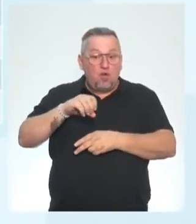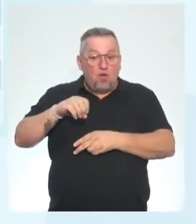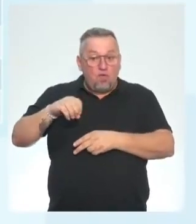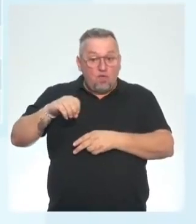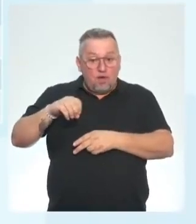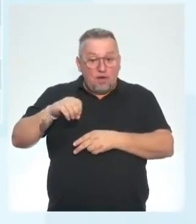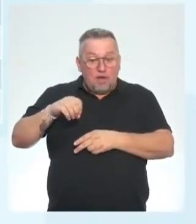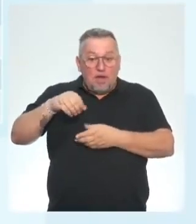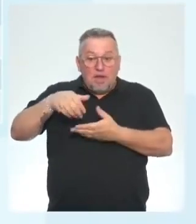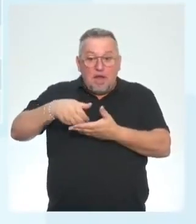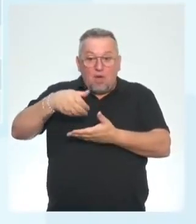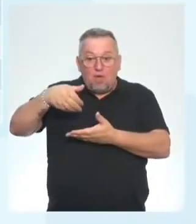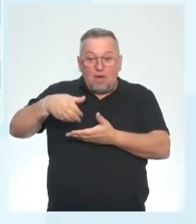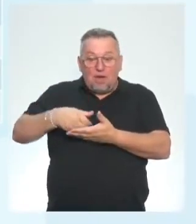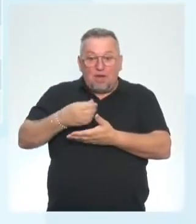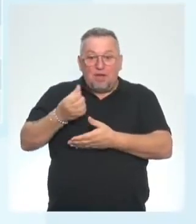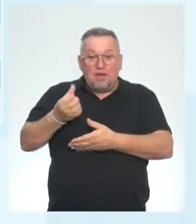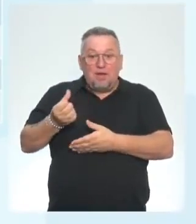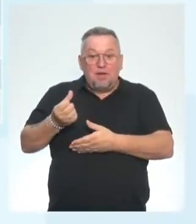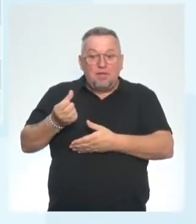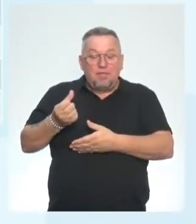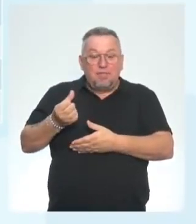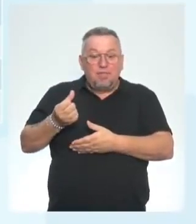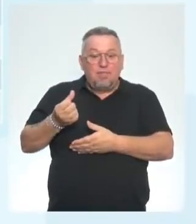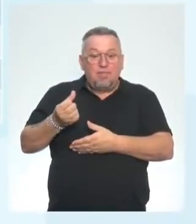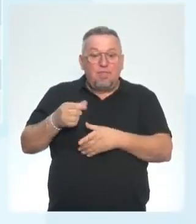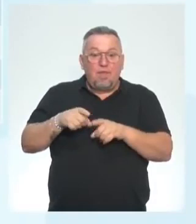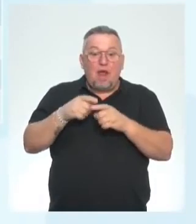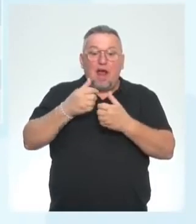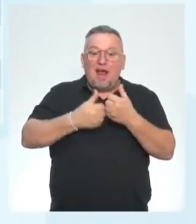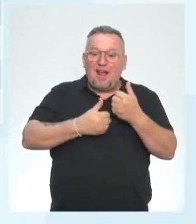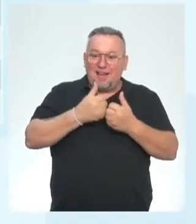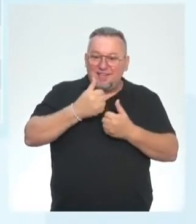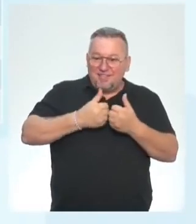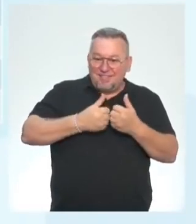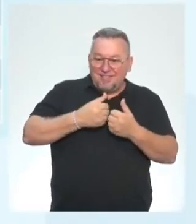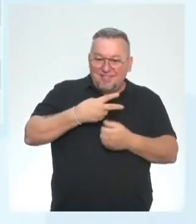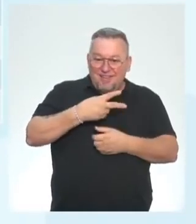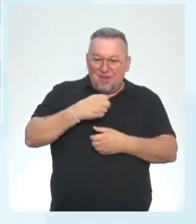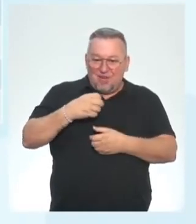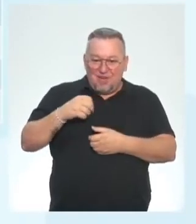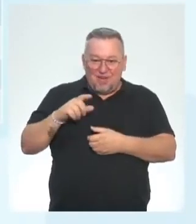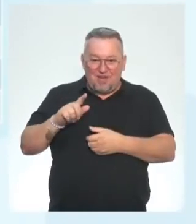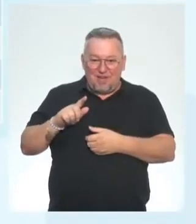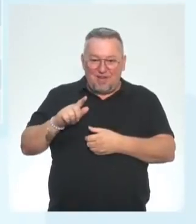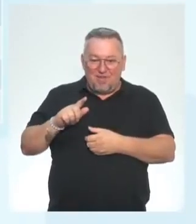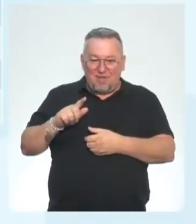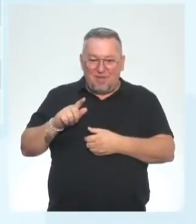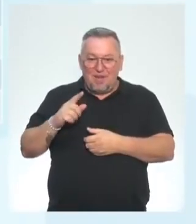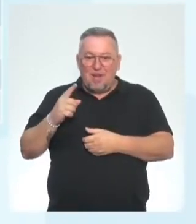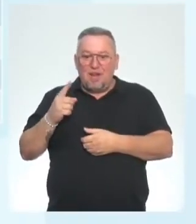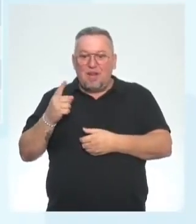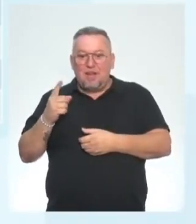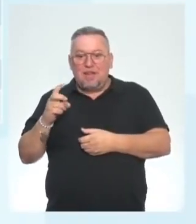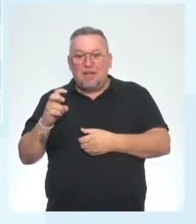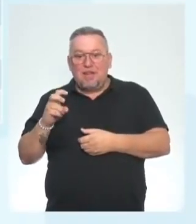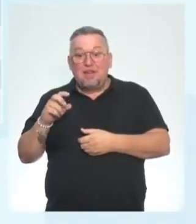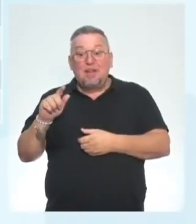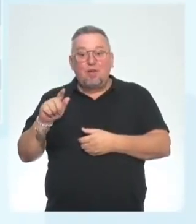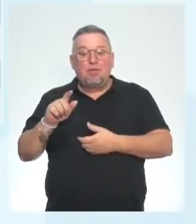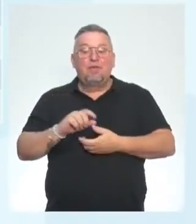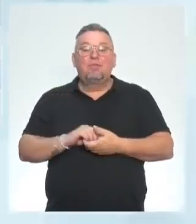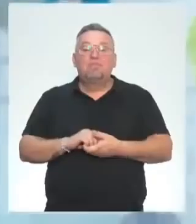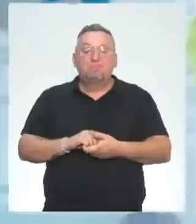a colher aí de sopa 6 gramas. E o arroz 200 gramas e a colher de sopa é